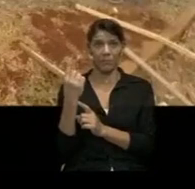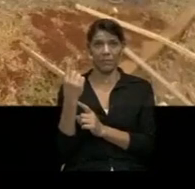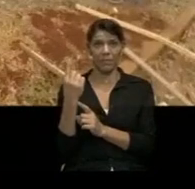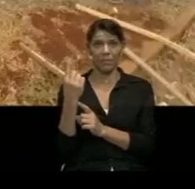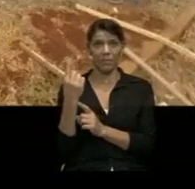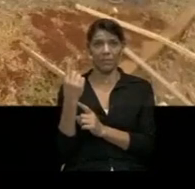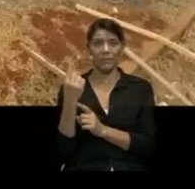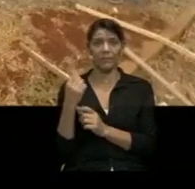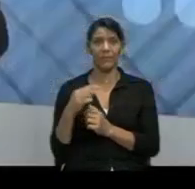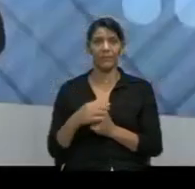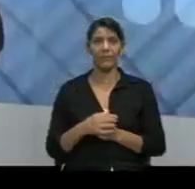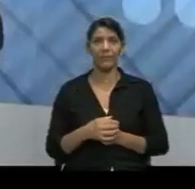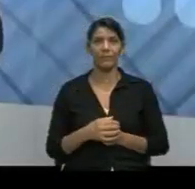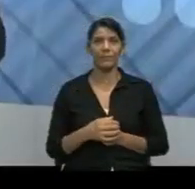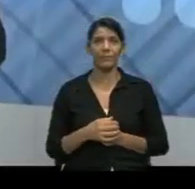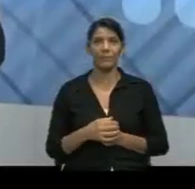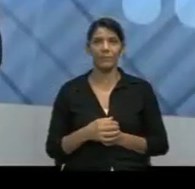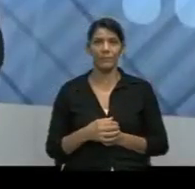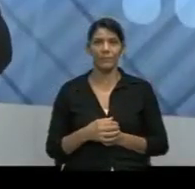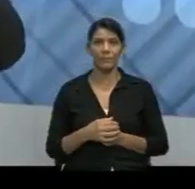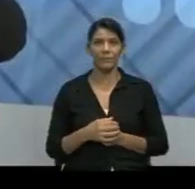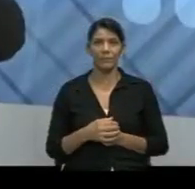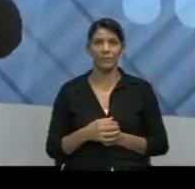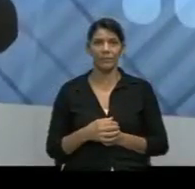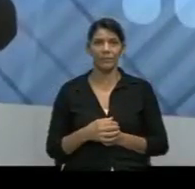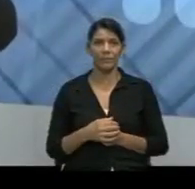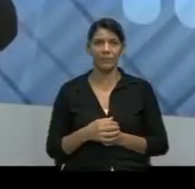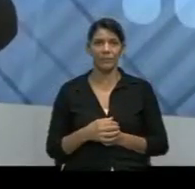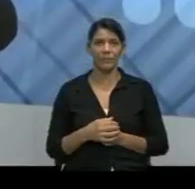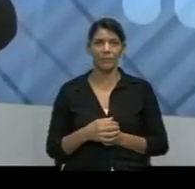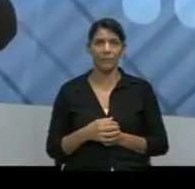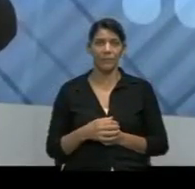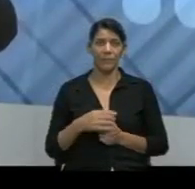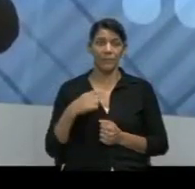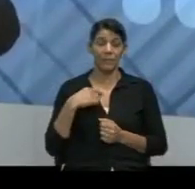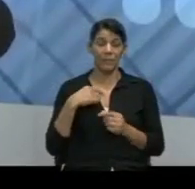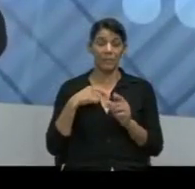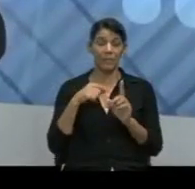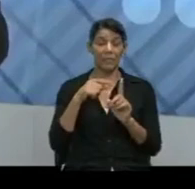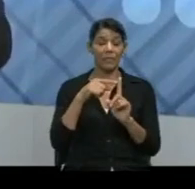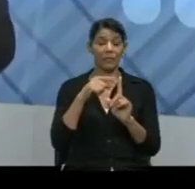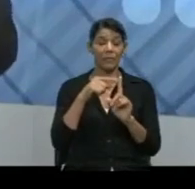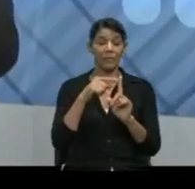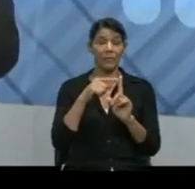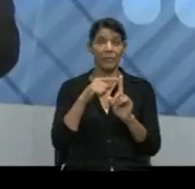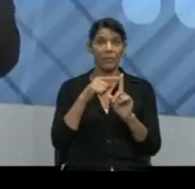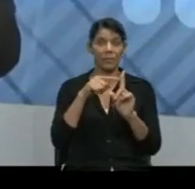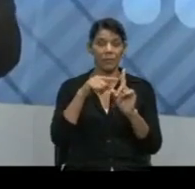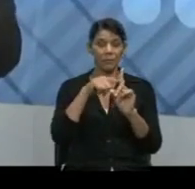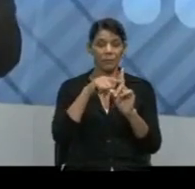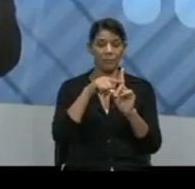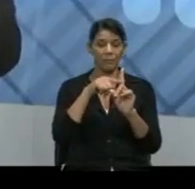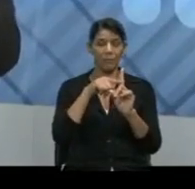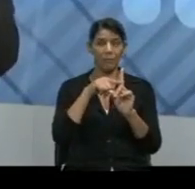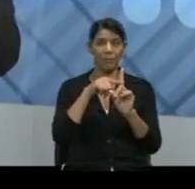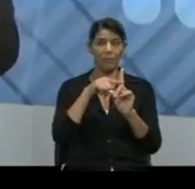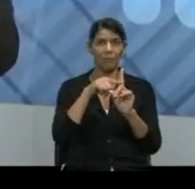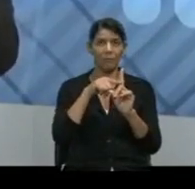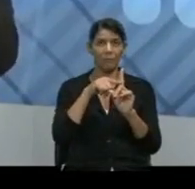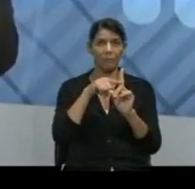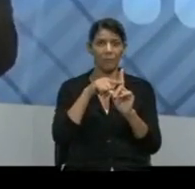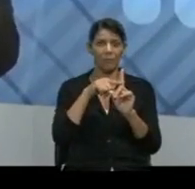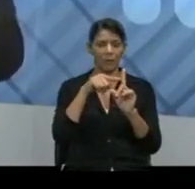se puder voltar aqui para mim, a gente tem o piquete, tem uma tabeira embaixo e tem uma tabeira em cima. Então, você olha para